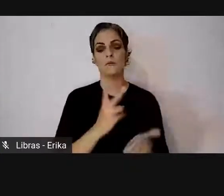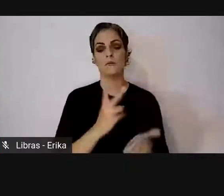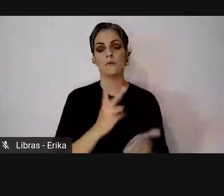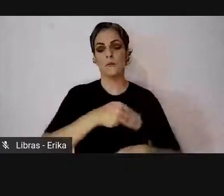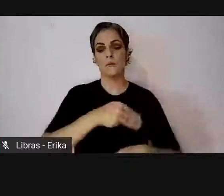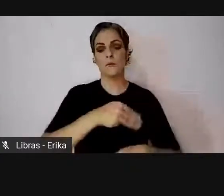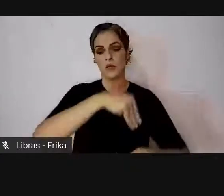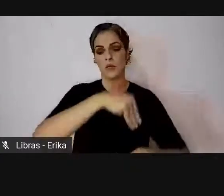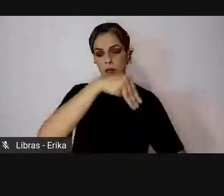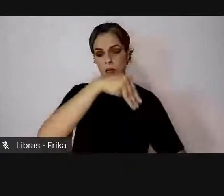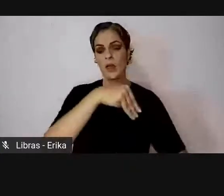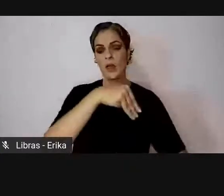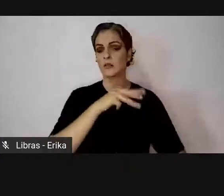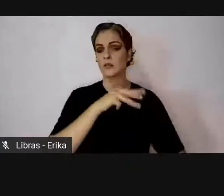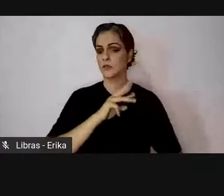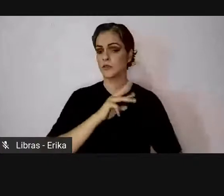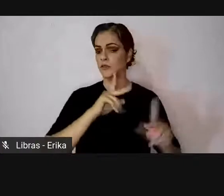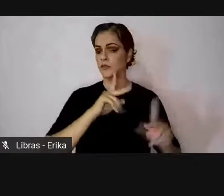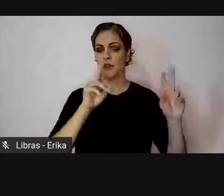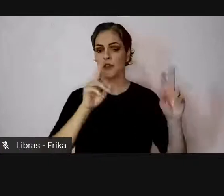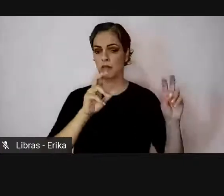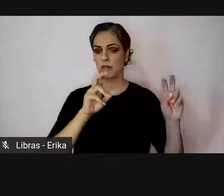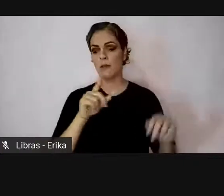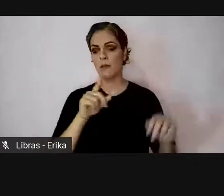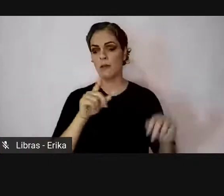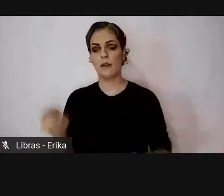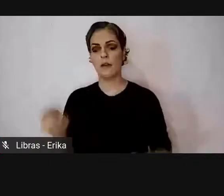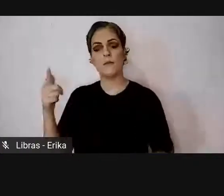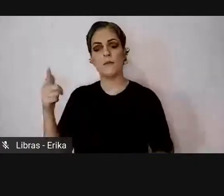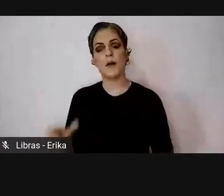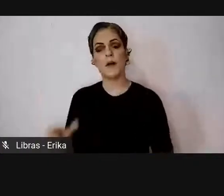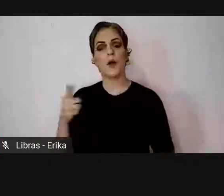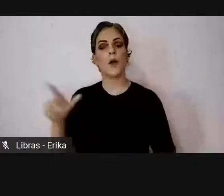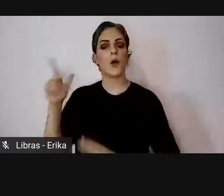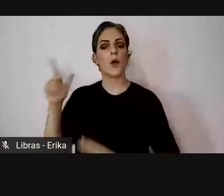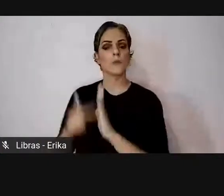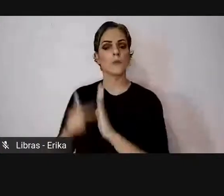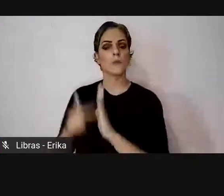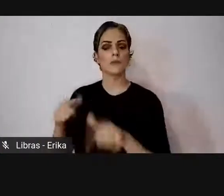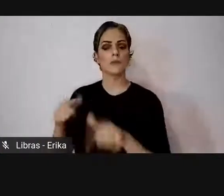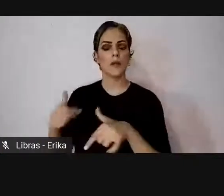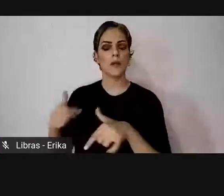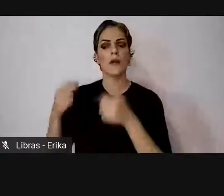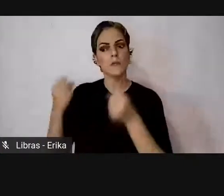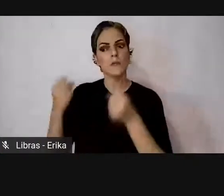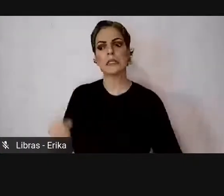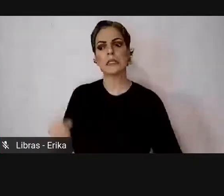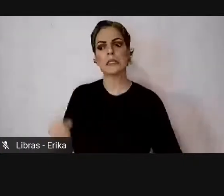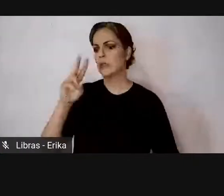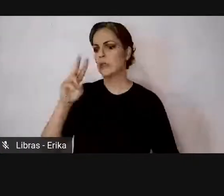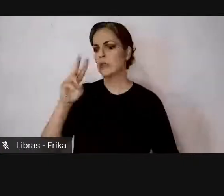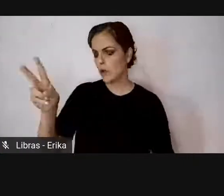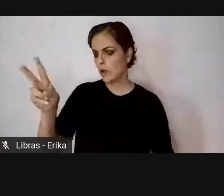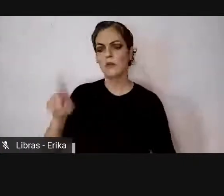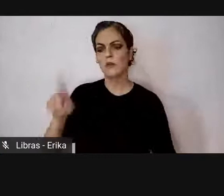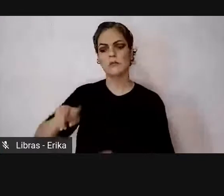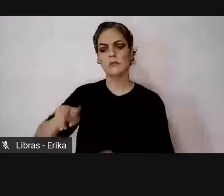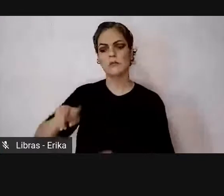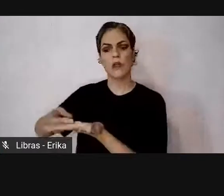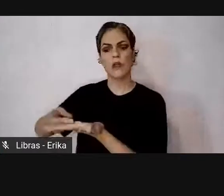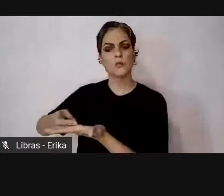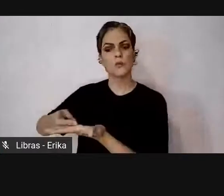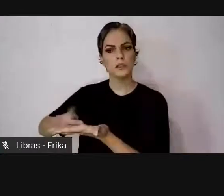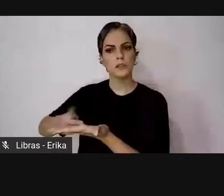paralelo, forte, também pesado, que era a parte de tradução, né? Eu precisava levantar várias questões,